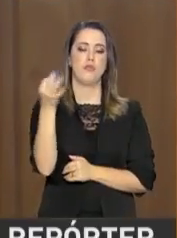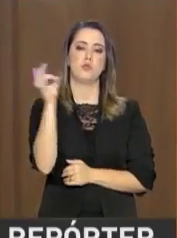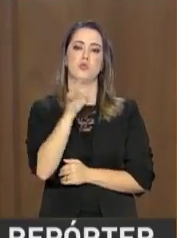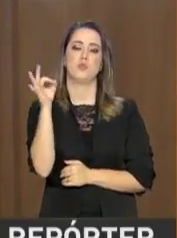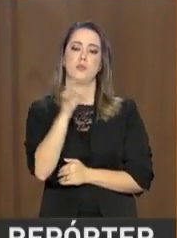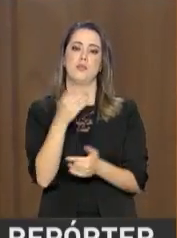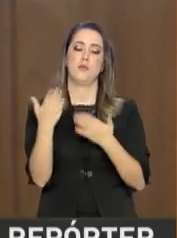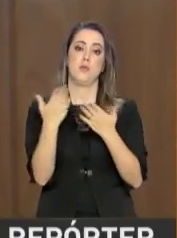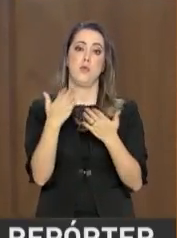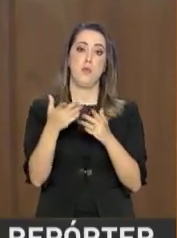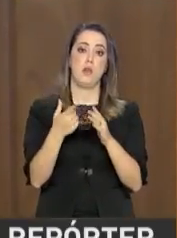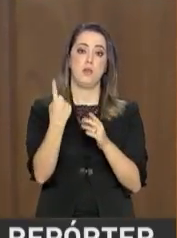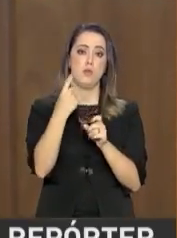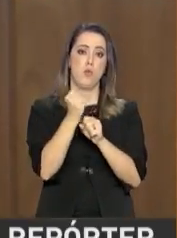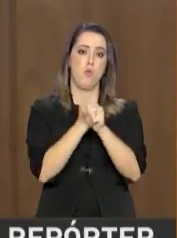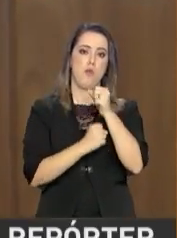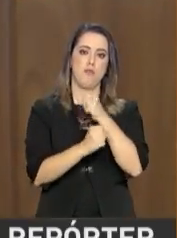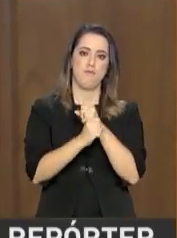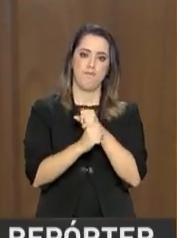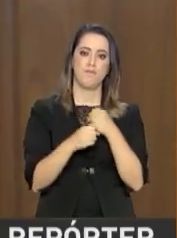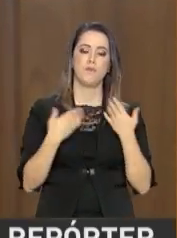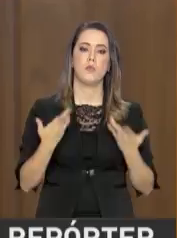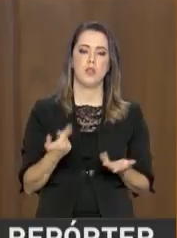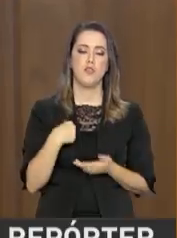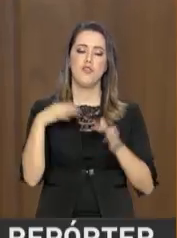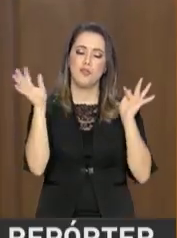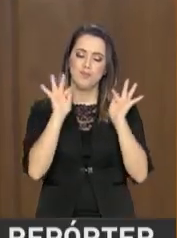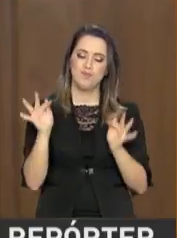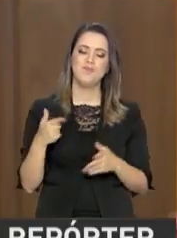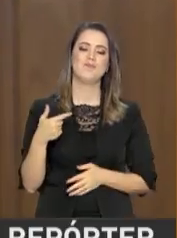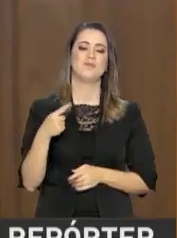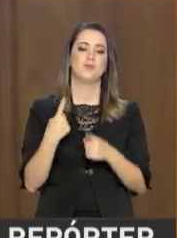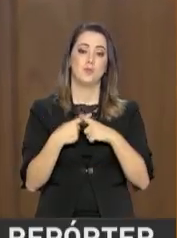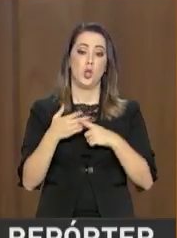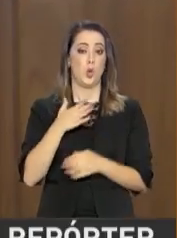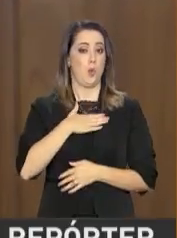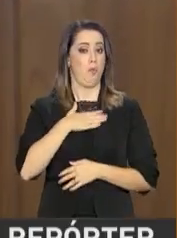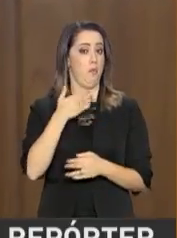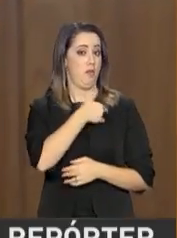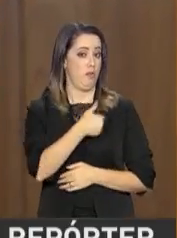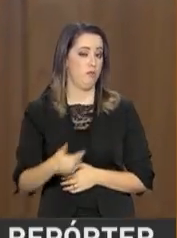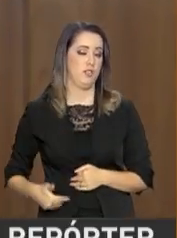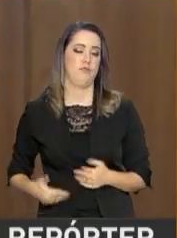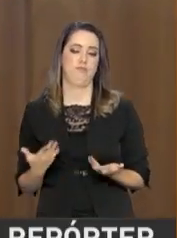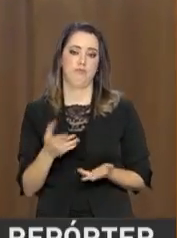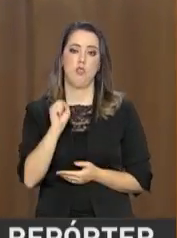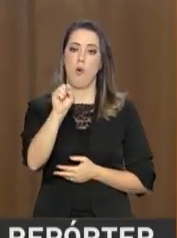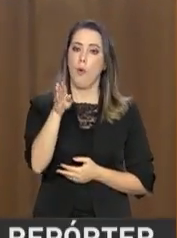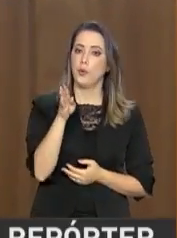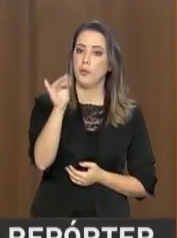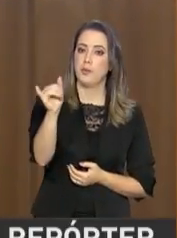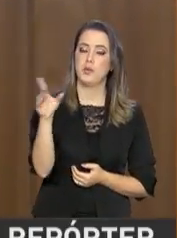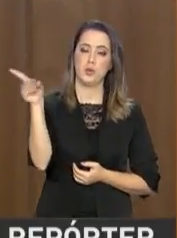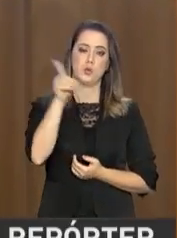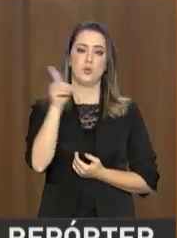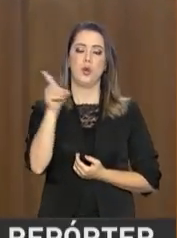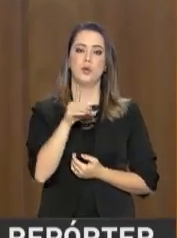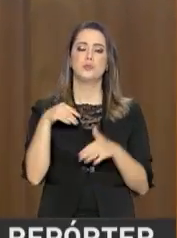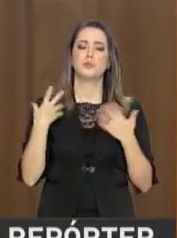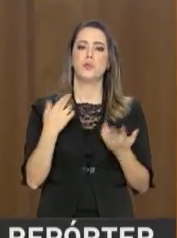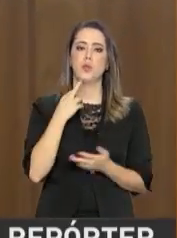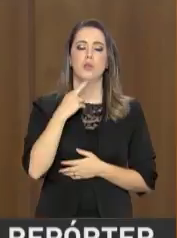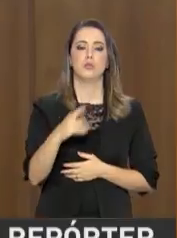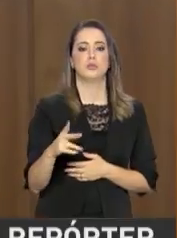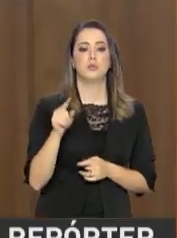feliz foi precisamente no meu governo não chegou a 8 bilhões e 400 milhões de dólares este resultado